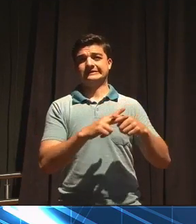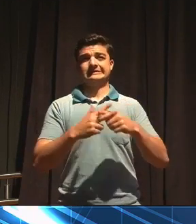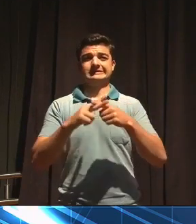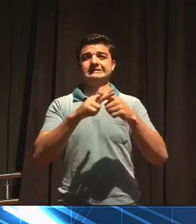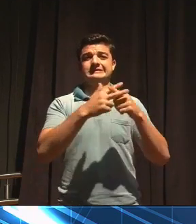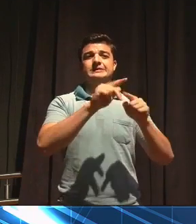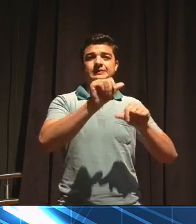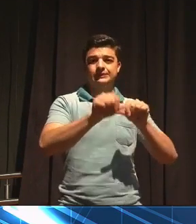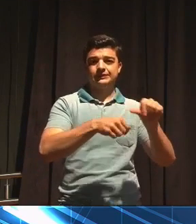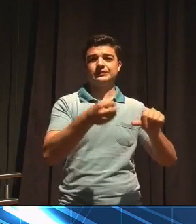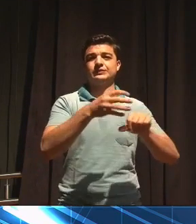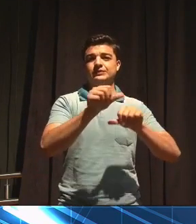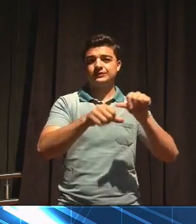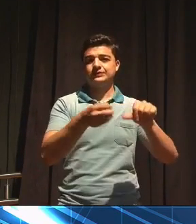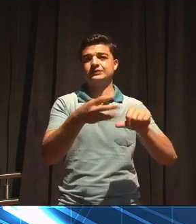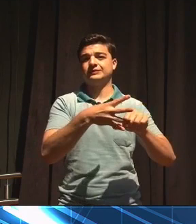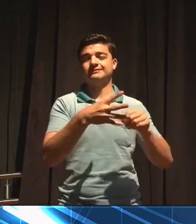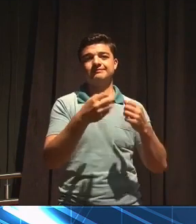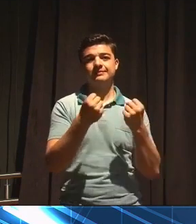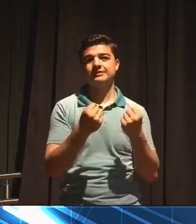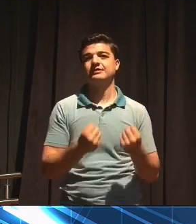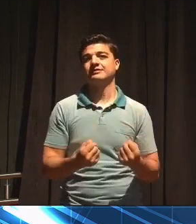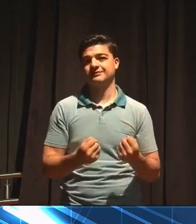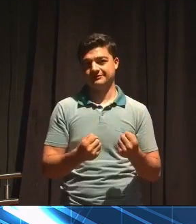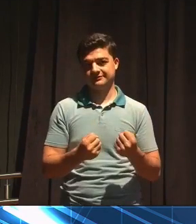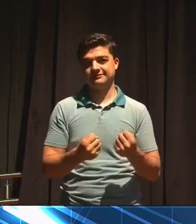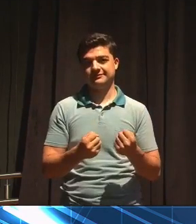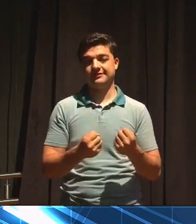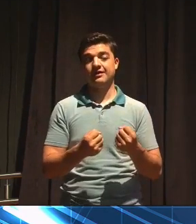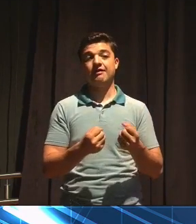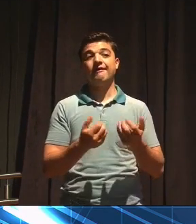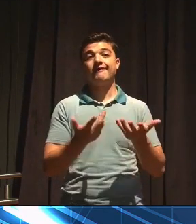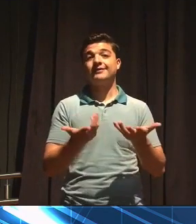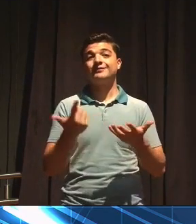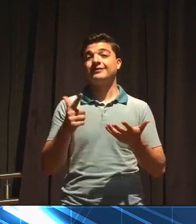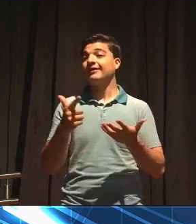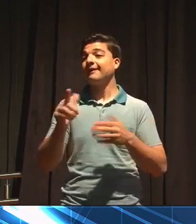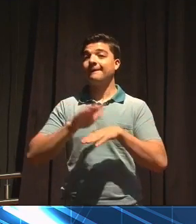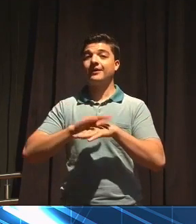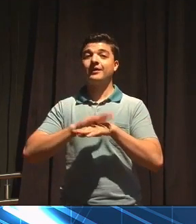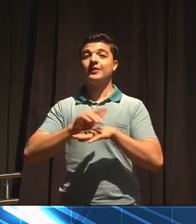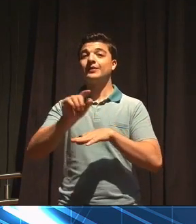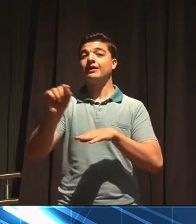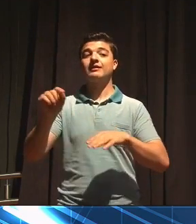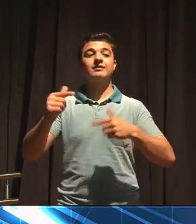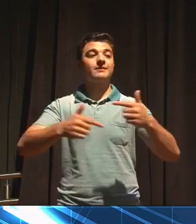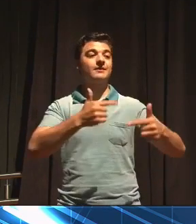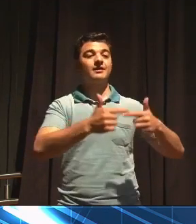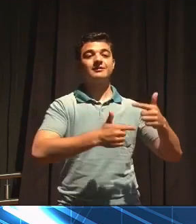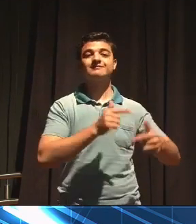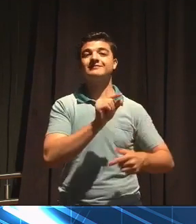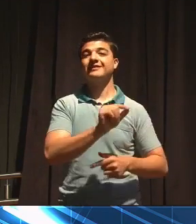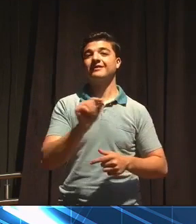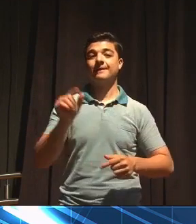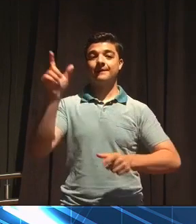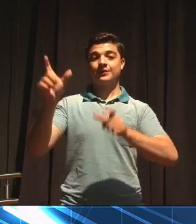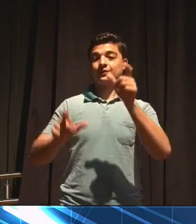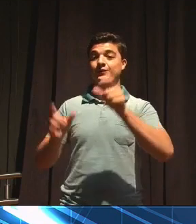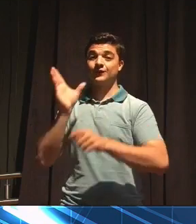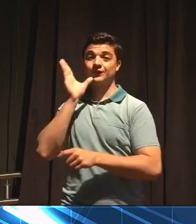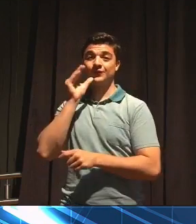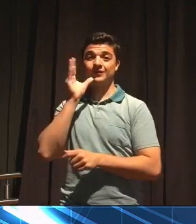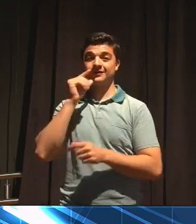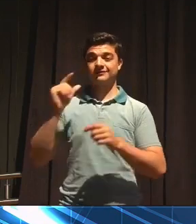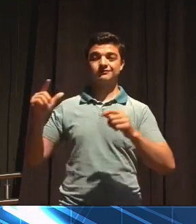atualização começou a ficar pesada. E aí começou a aparecer o problema de mão de obra. A gente não vai ter mais a quantidade de pessoas adequada